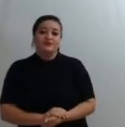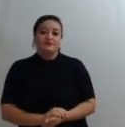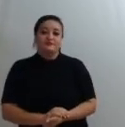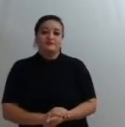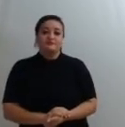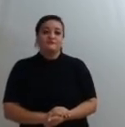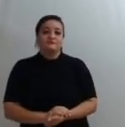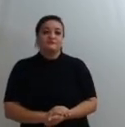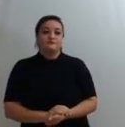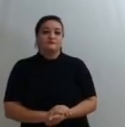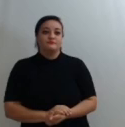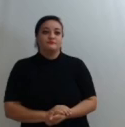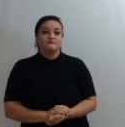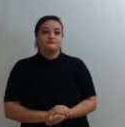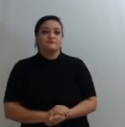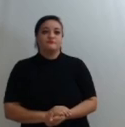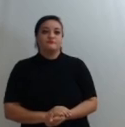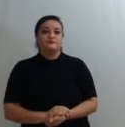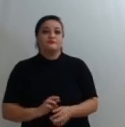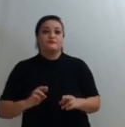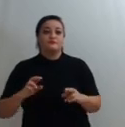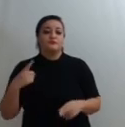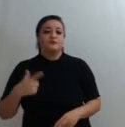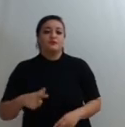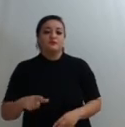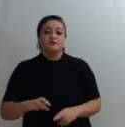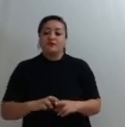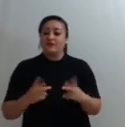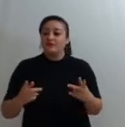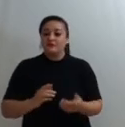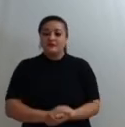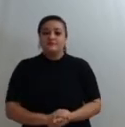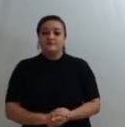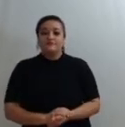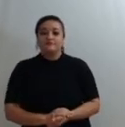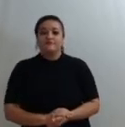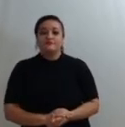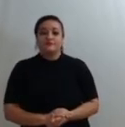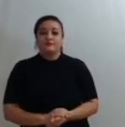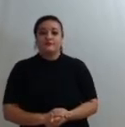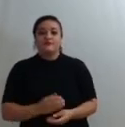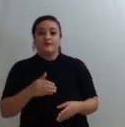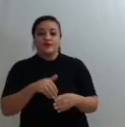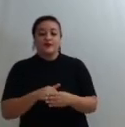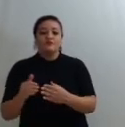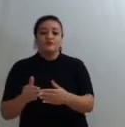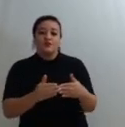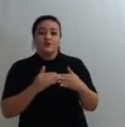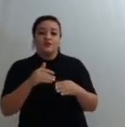A diversidade de entendimento, fica assim proclamado o resultado por unanimidade nos termos do voto do ilustre relator.